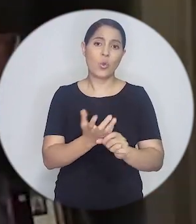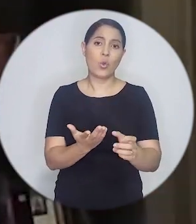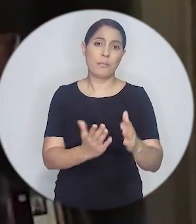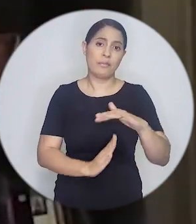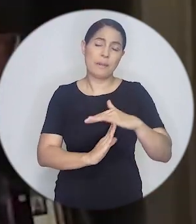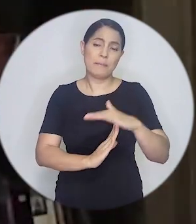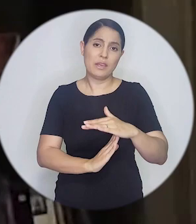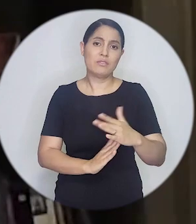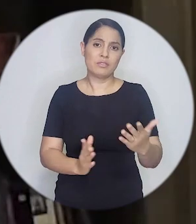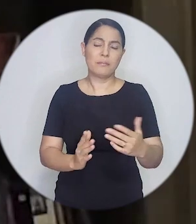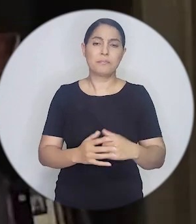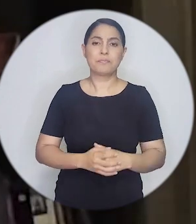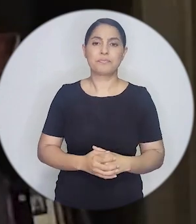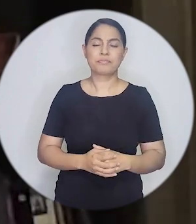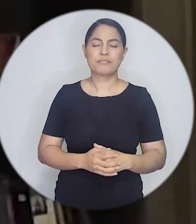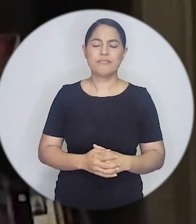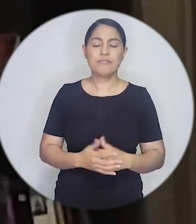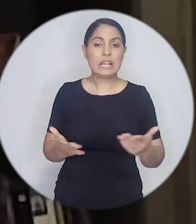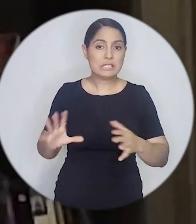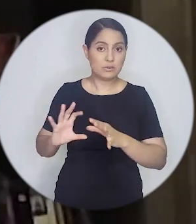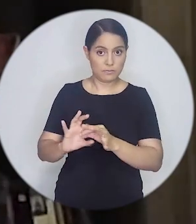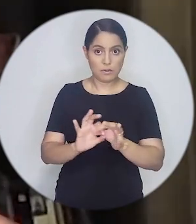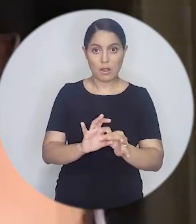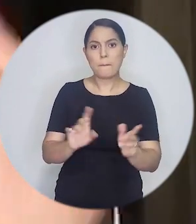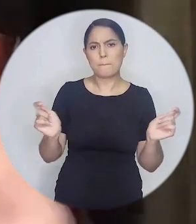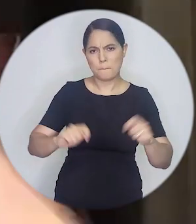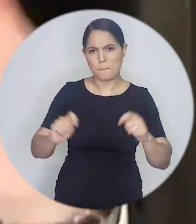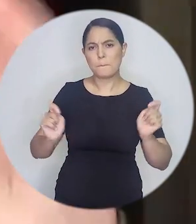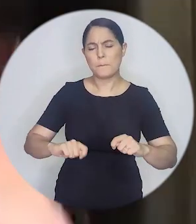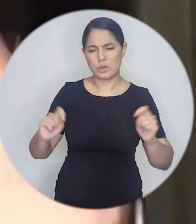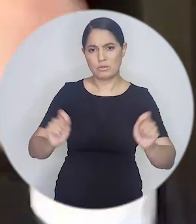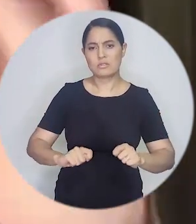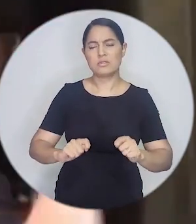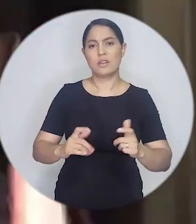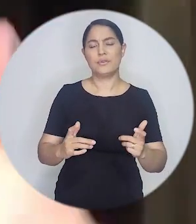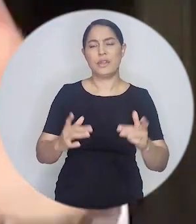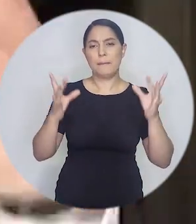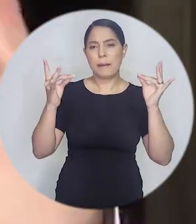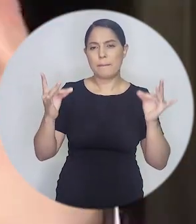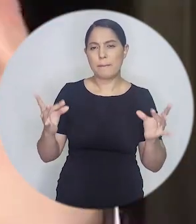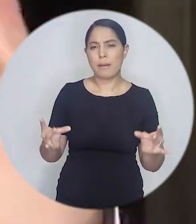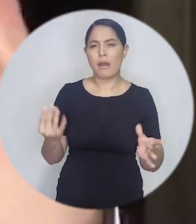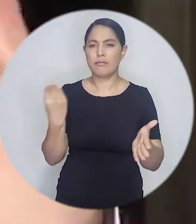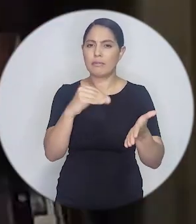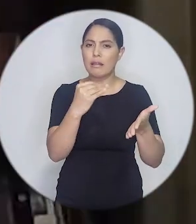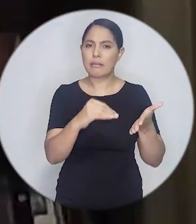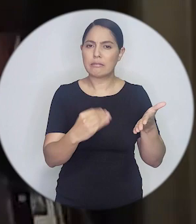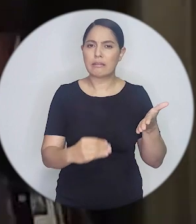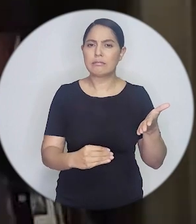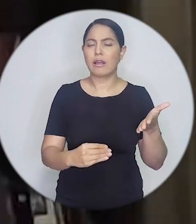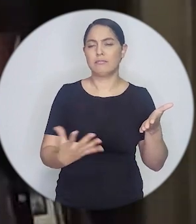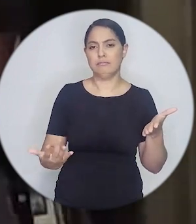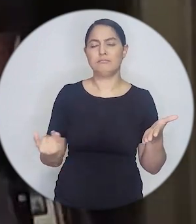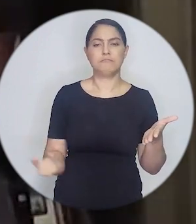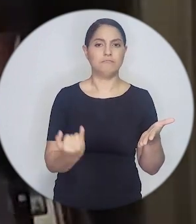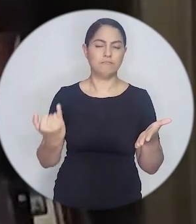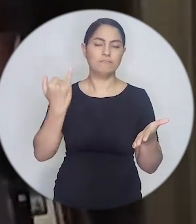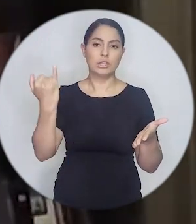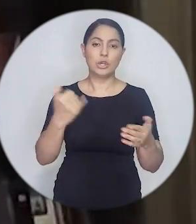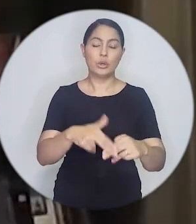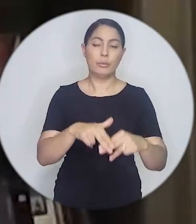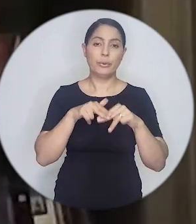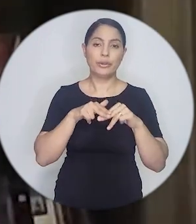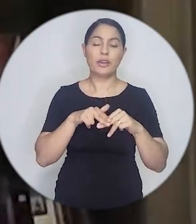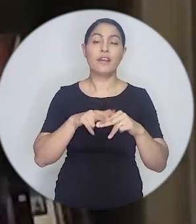tenha matrizes de risco exaustivas. Mas, enfim, tanto quanto possível, matriz de risco com grau avançado de